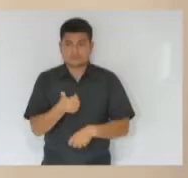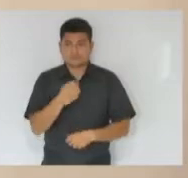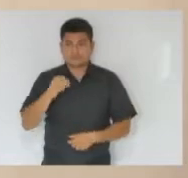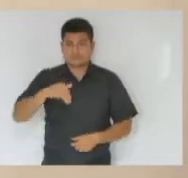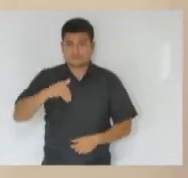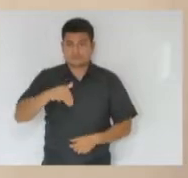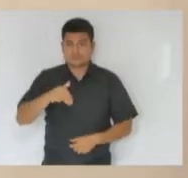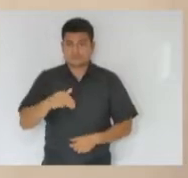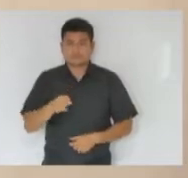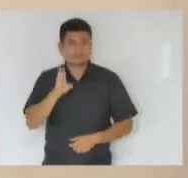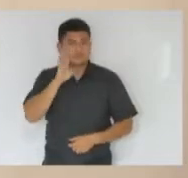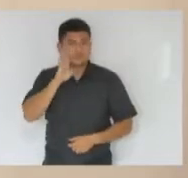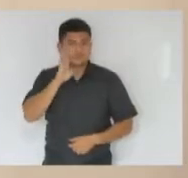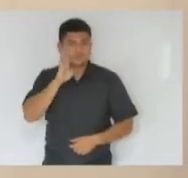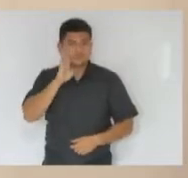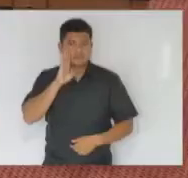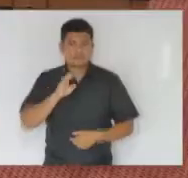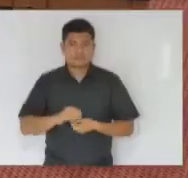Berlanda.